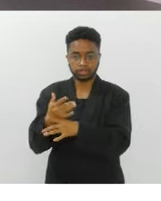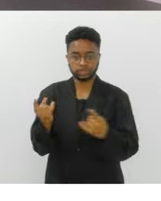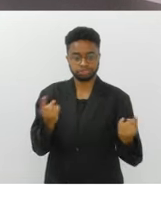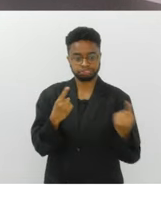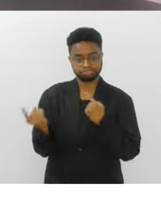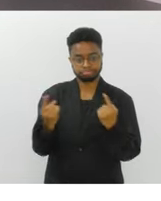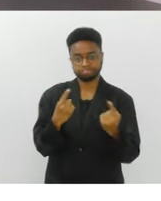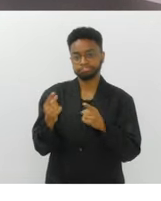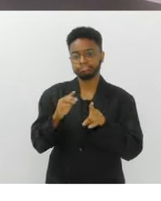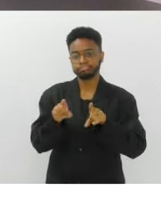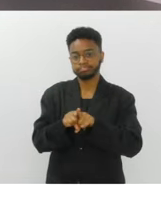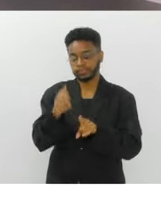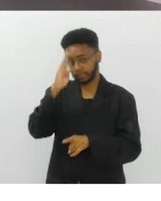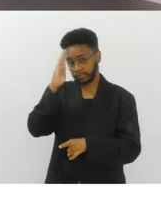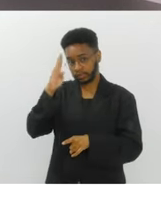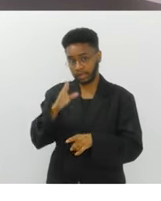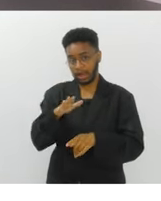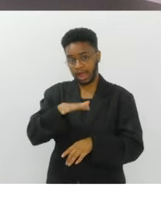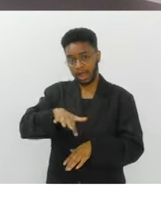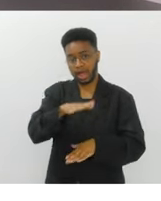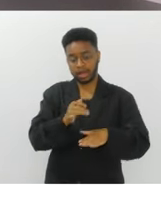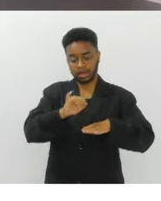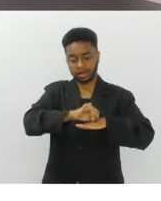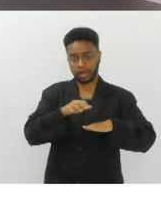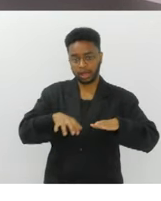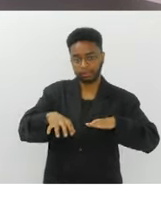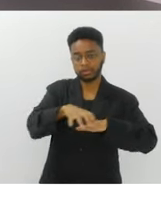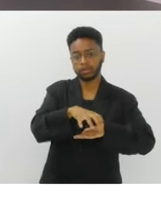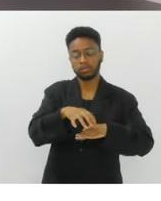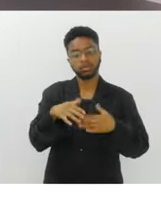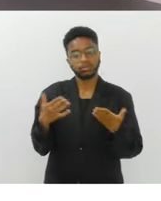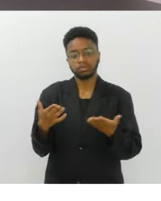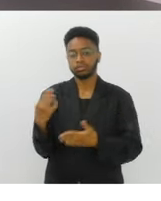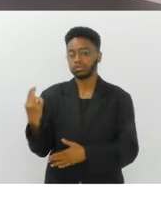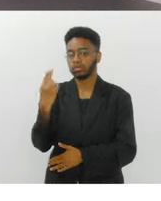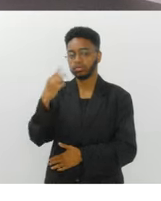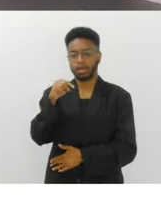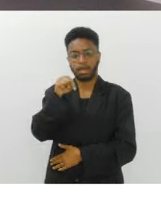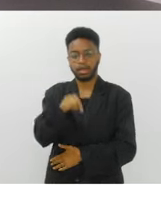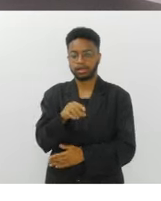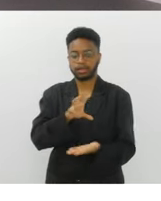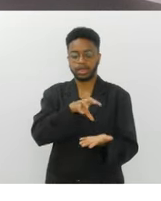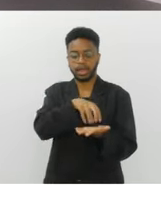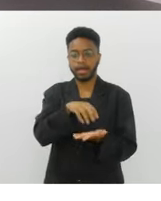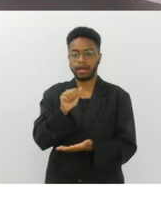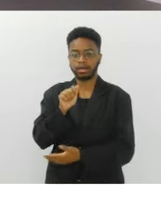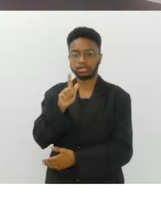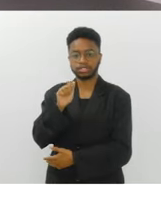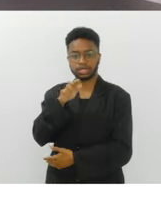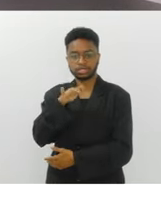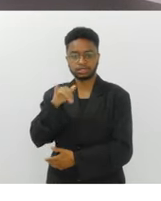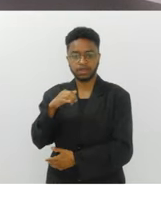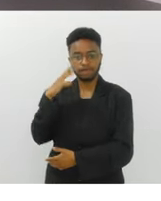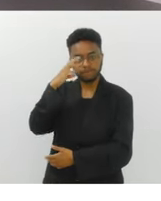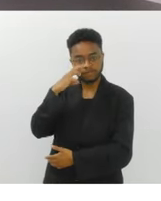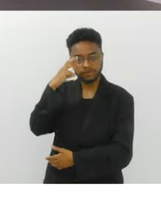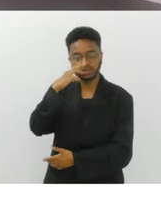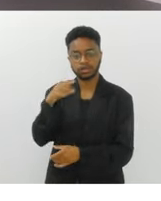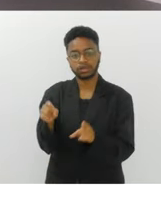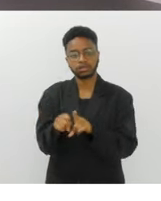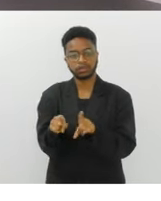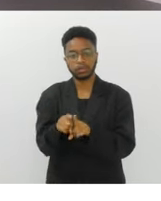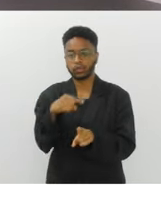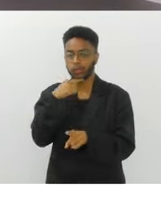metropolitana, não tem como, na atual estrutura da agência, se dar conta de fazer a fiscalização, de fazer